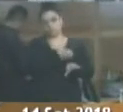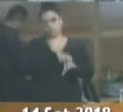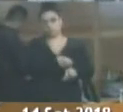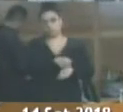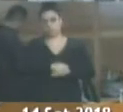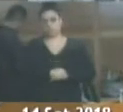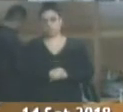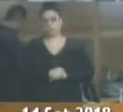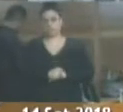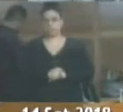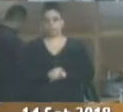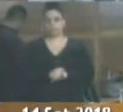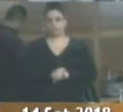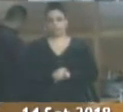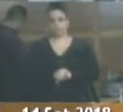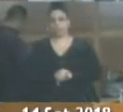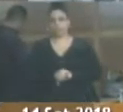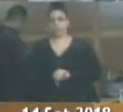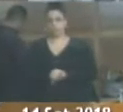Então,